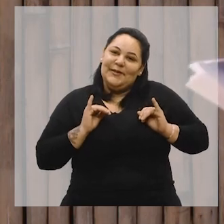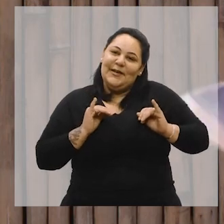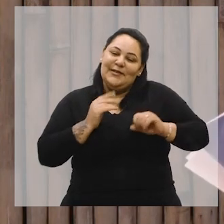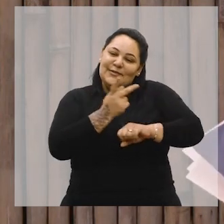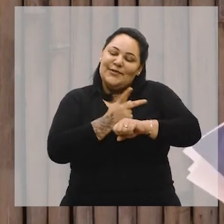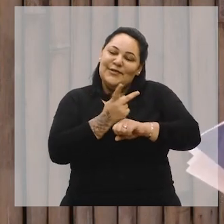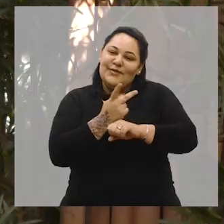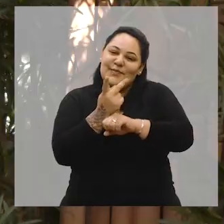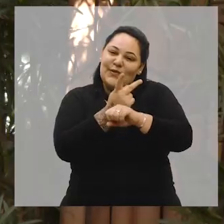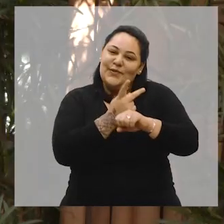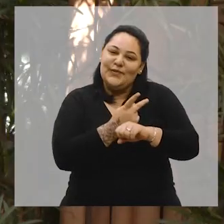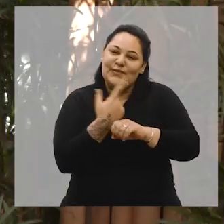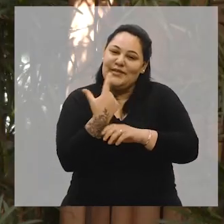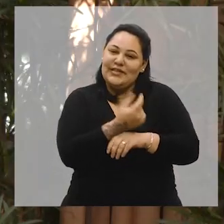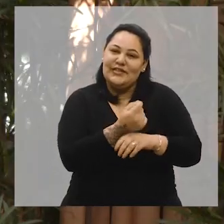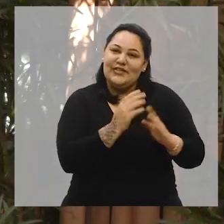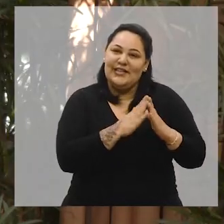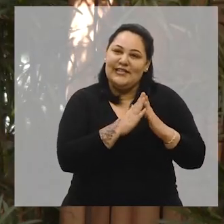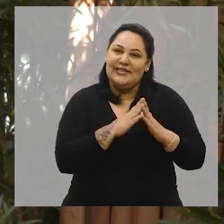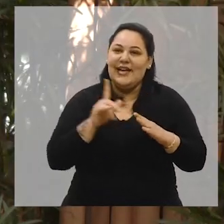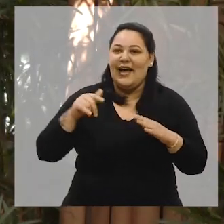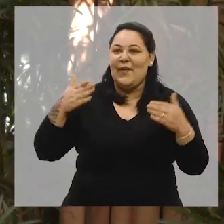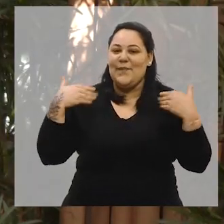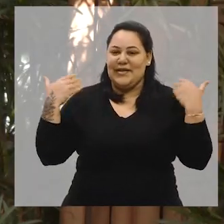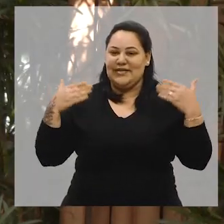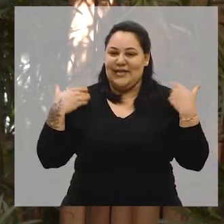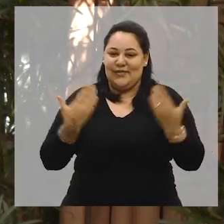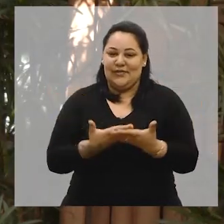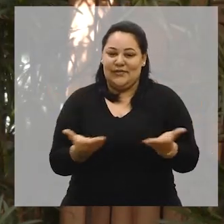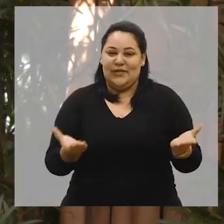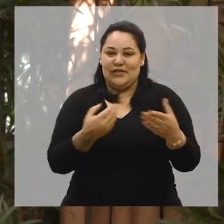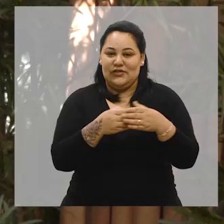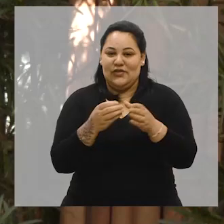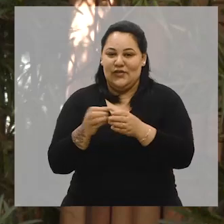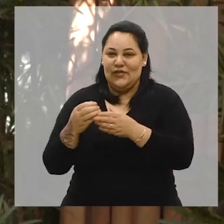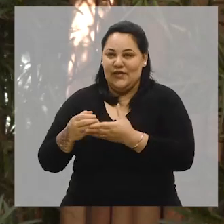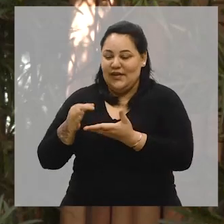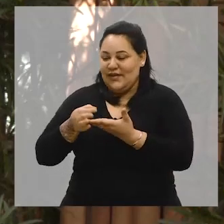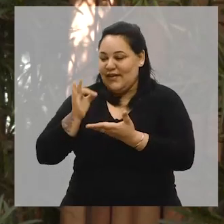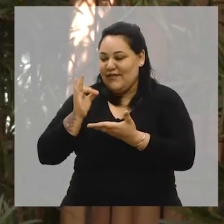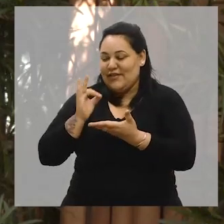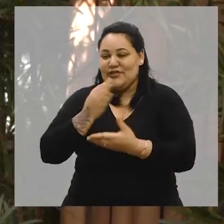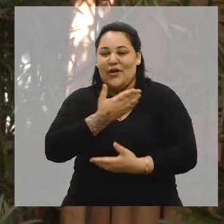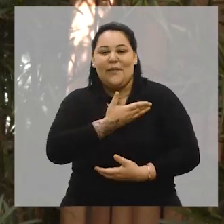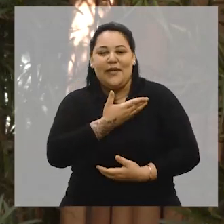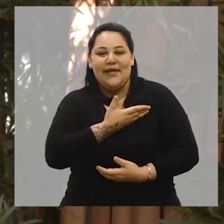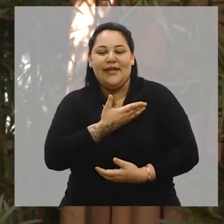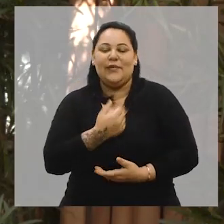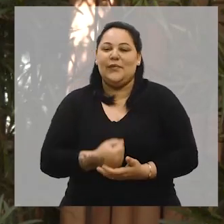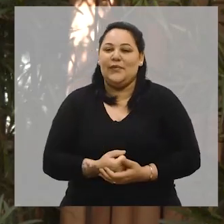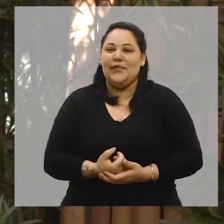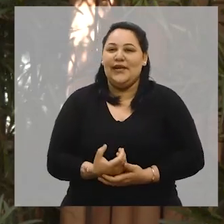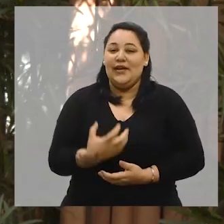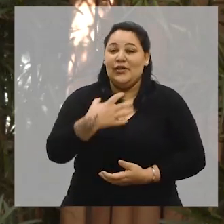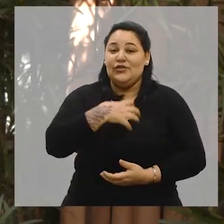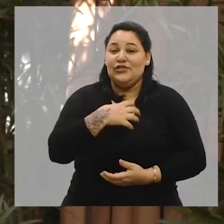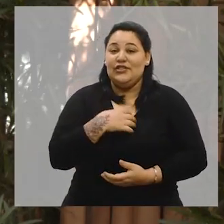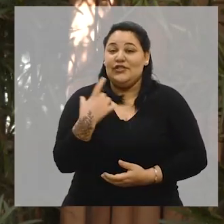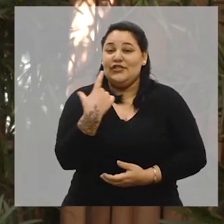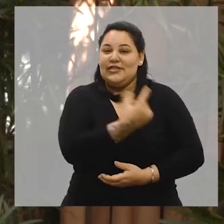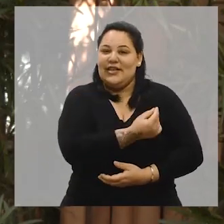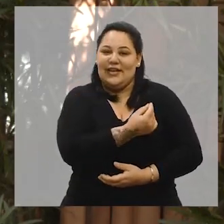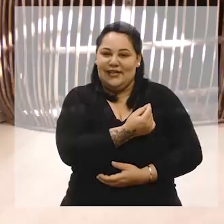fora de casa, né? É um passeio, né? Então é um espaço de convivência, é um cafezinho entre amigos, né? É um jeito de tu sair